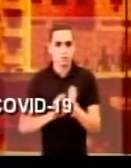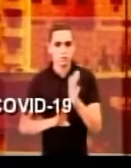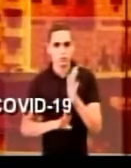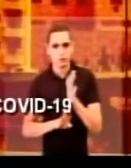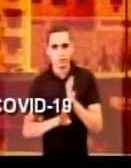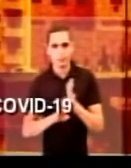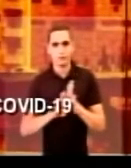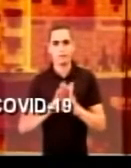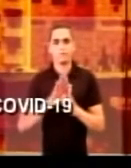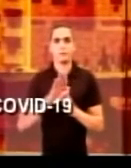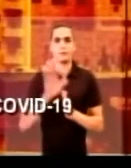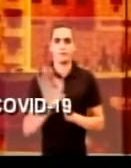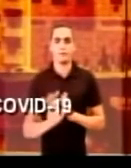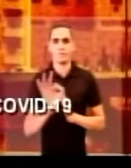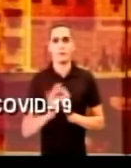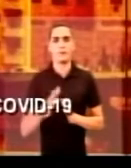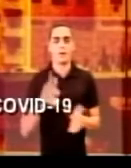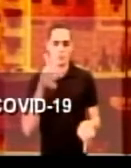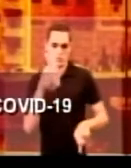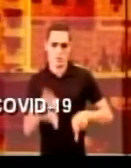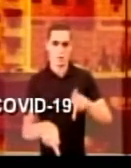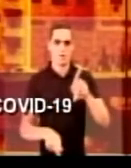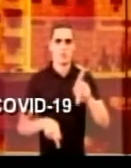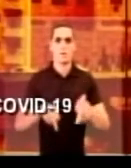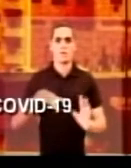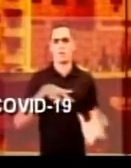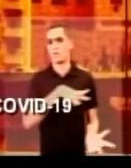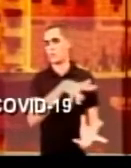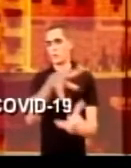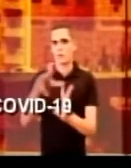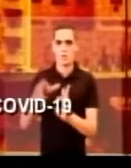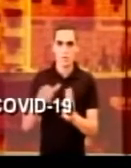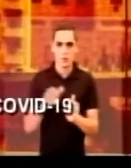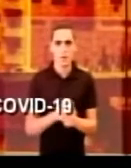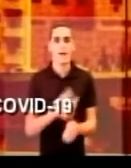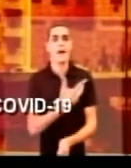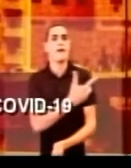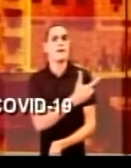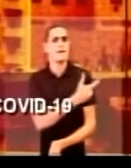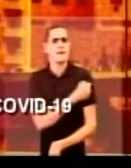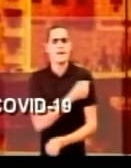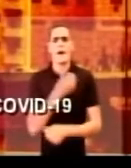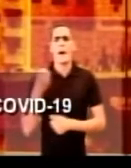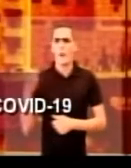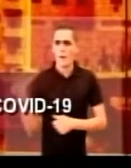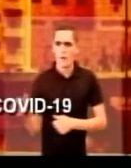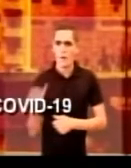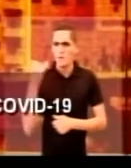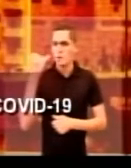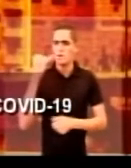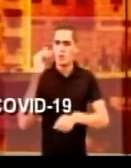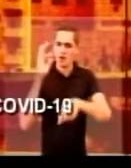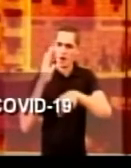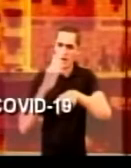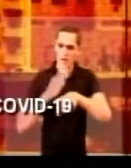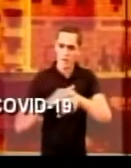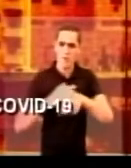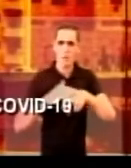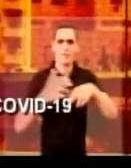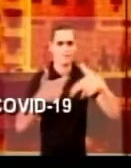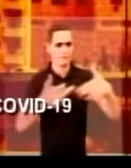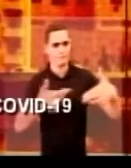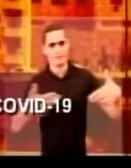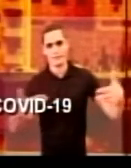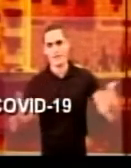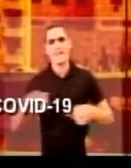mundial. A vacina é fundamental em várias doenças. Vocês se lembram tanto que morriam gente,